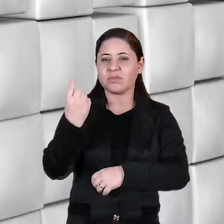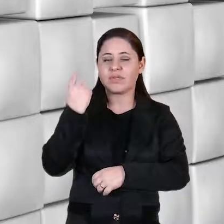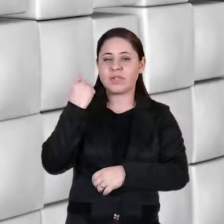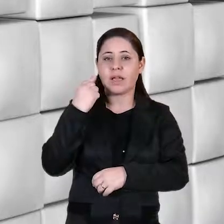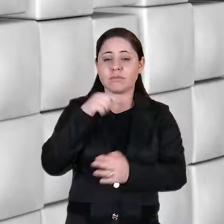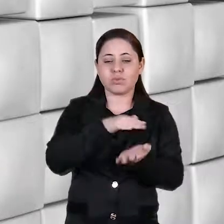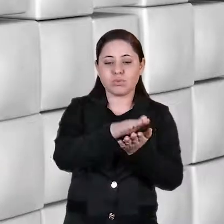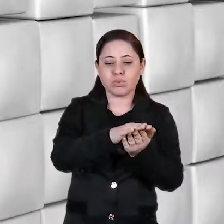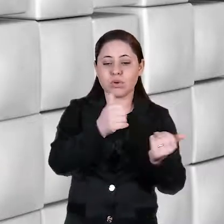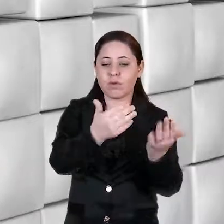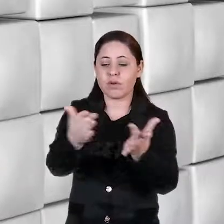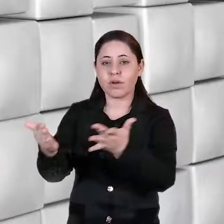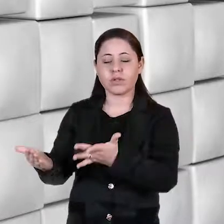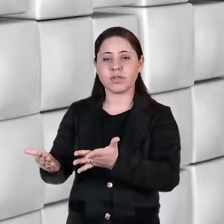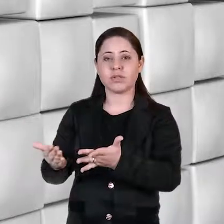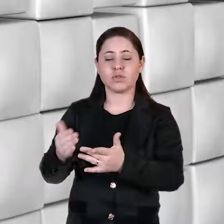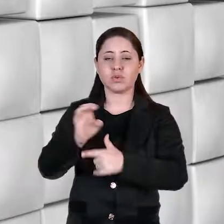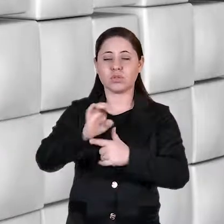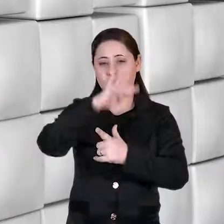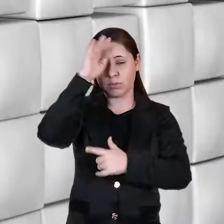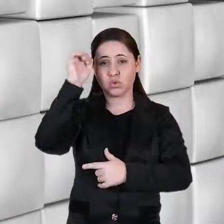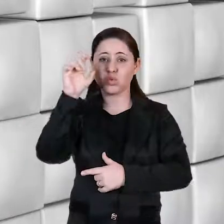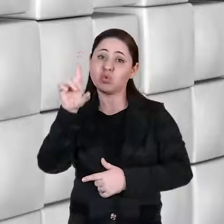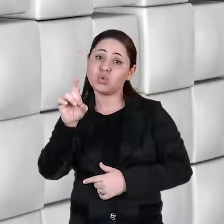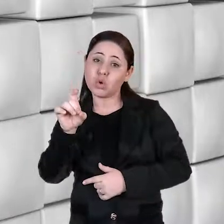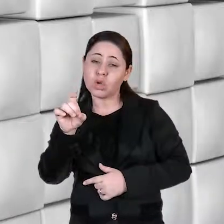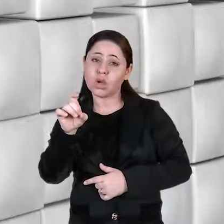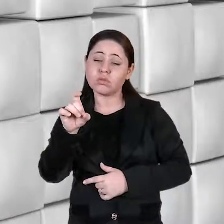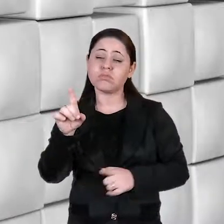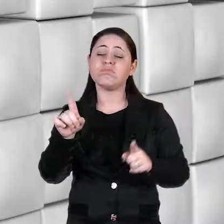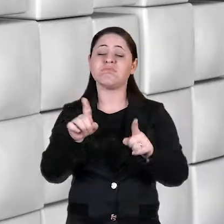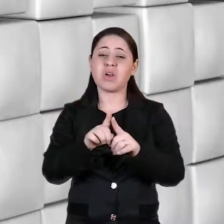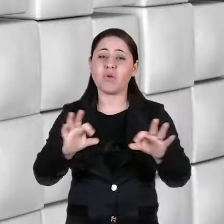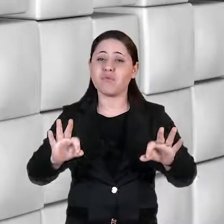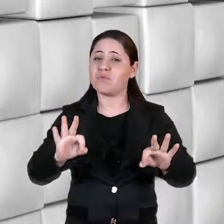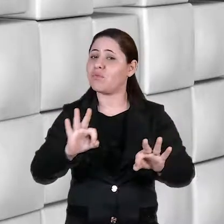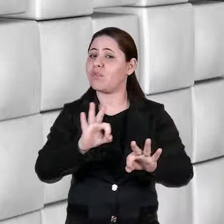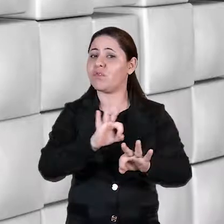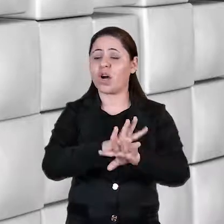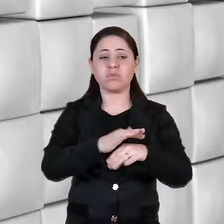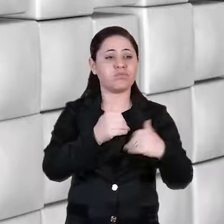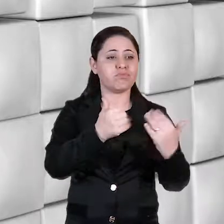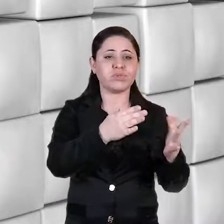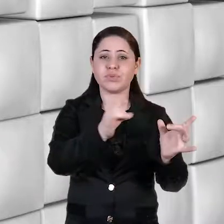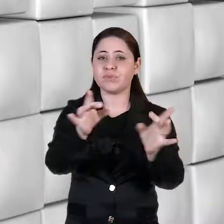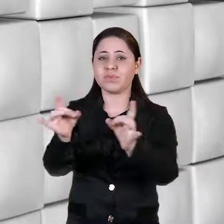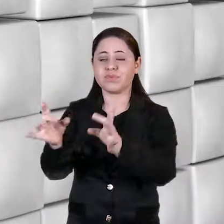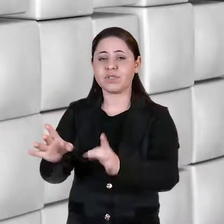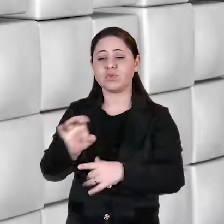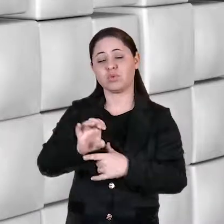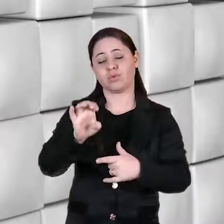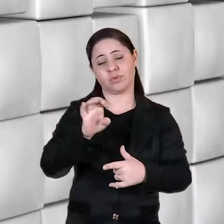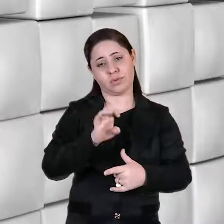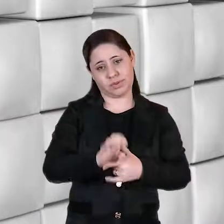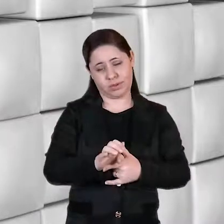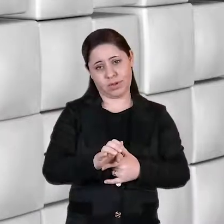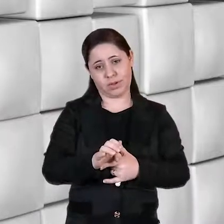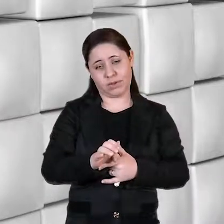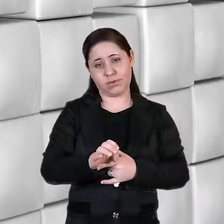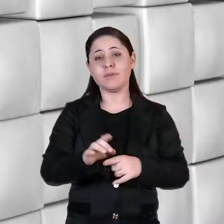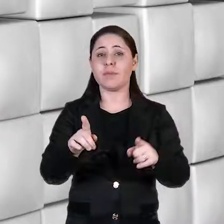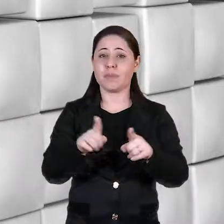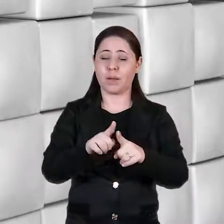ainda impresso em Mato Grosso do Sul, O Progresso, da cidade de Dourados, confirmou o fim de sua circulação no